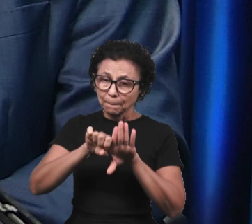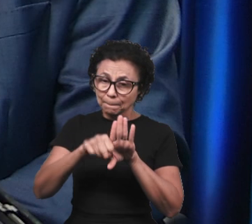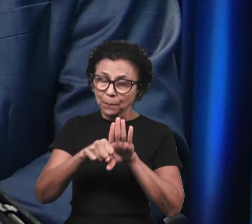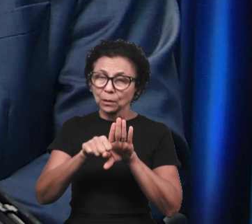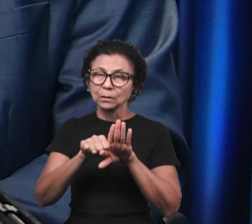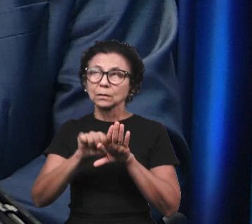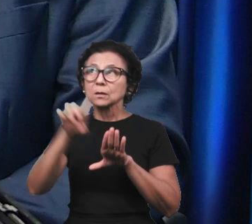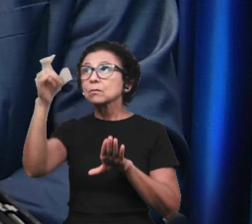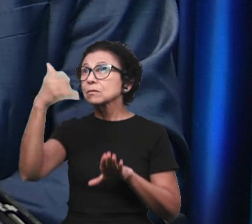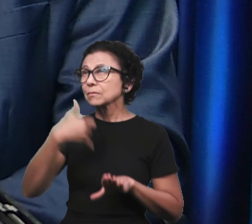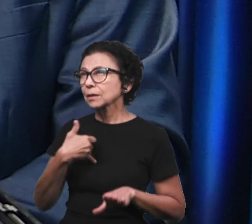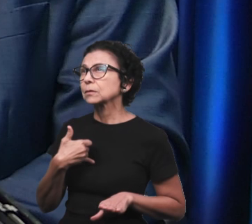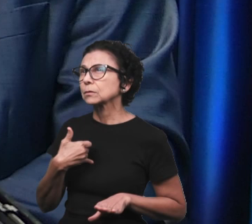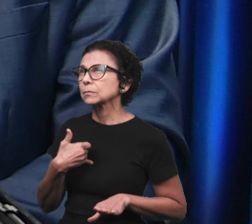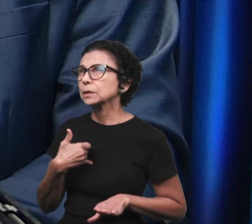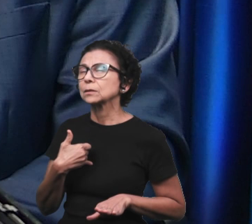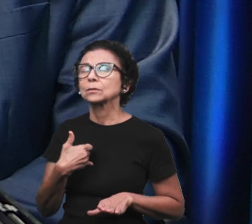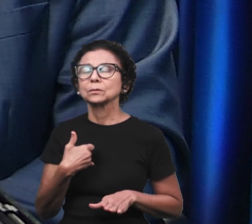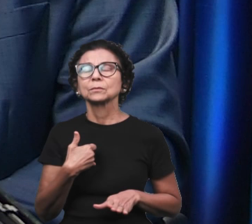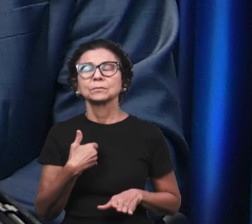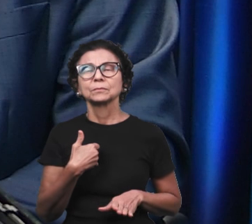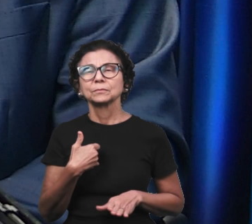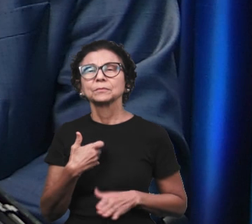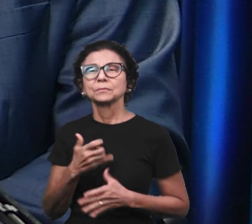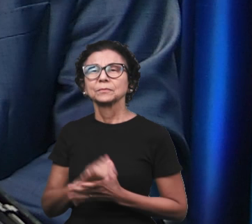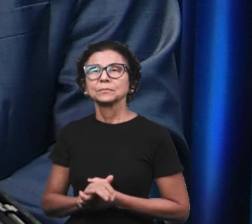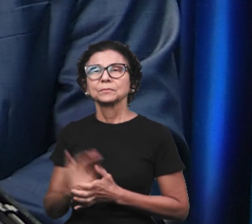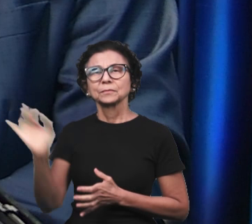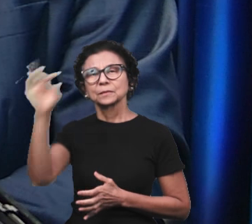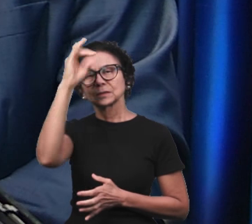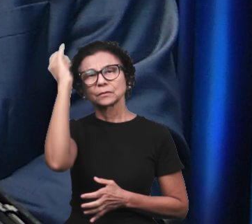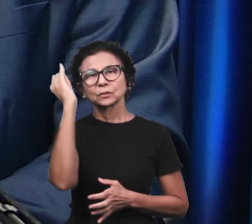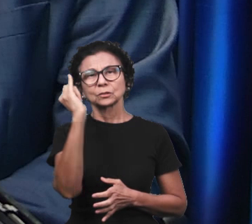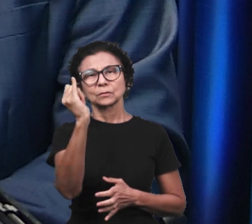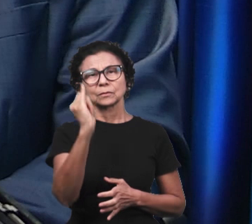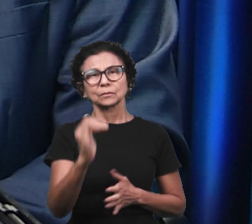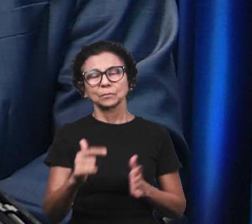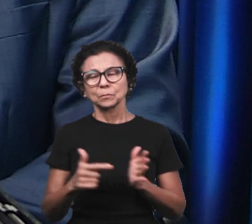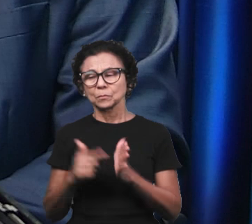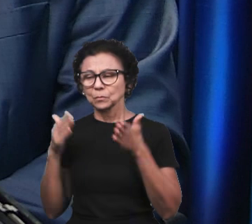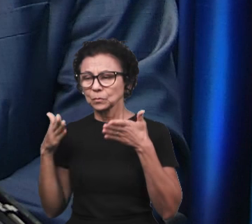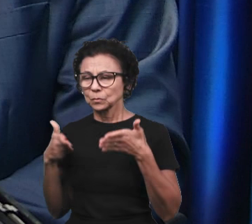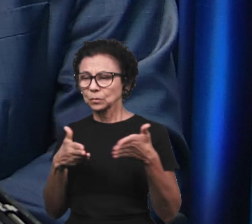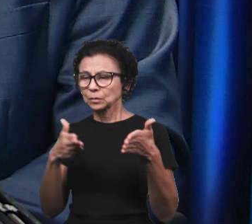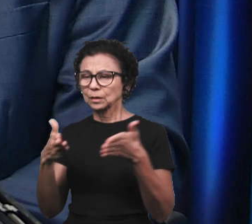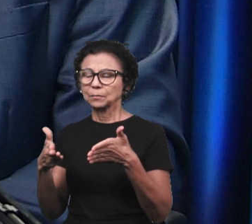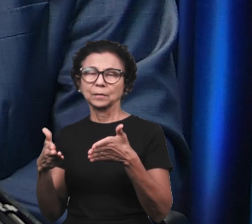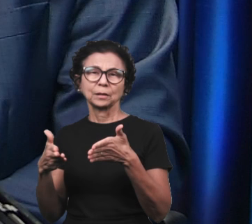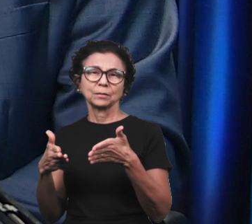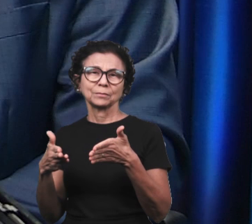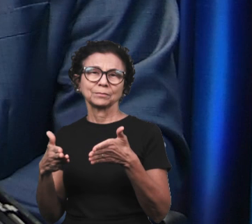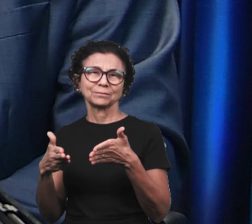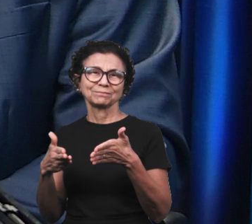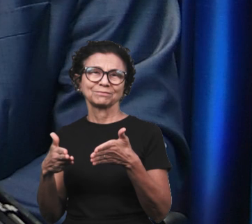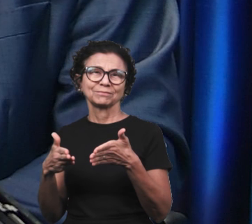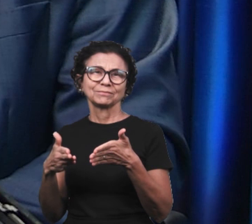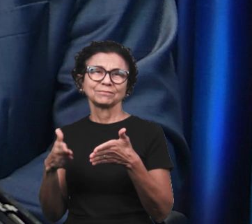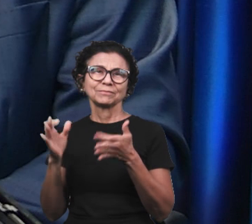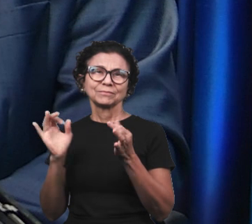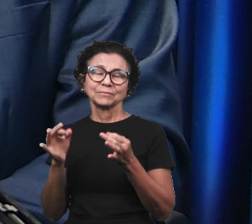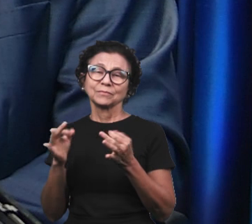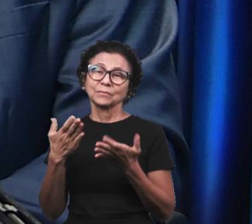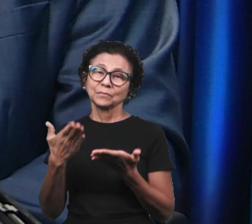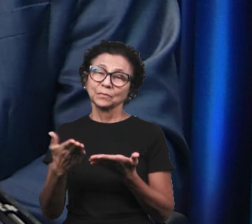Espírito Santo, Deus vai falar com você através do Espírito Santo e vai te mostrar o caminho. E você certamente, como